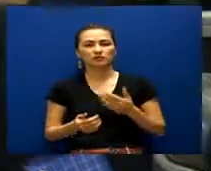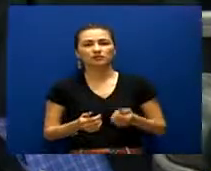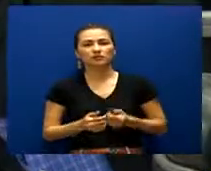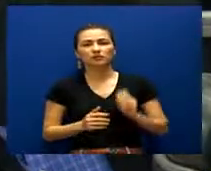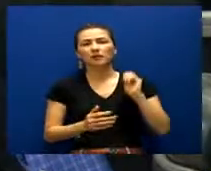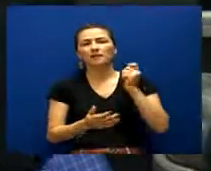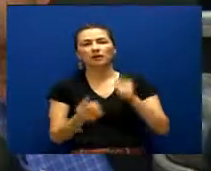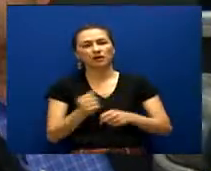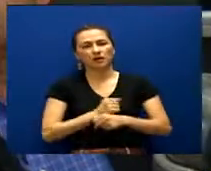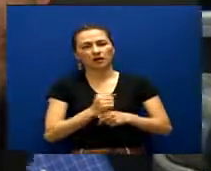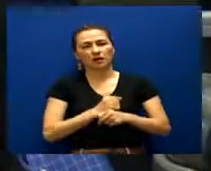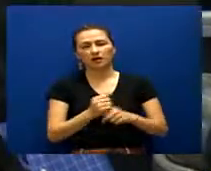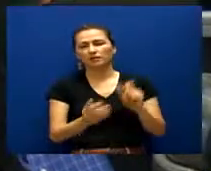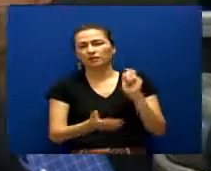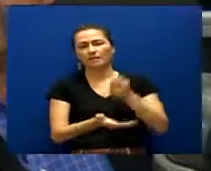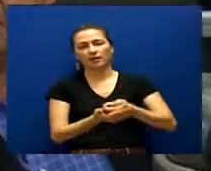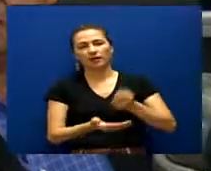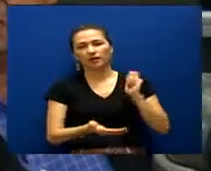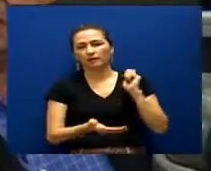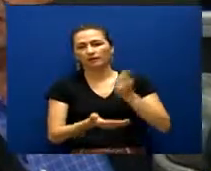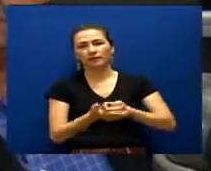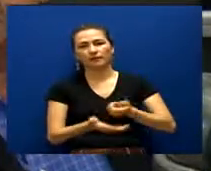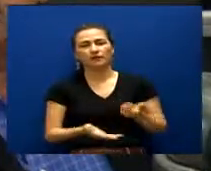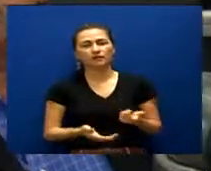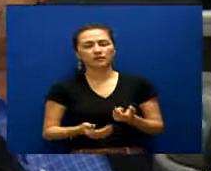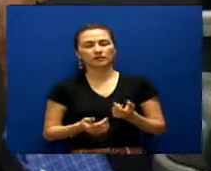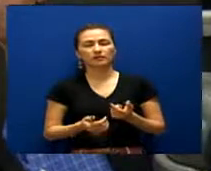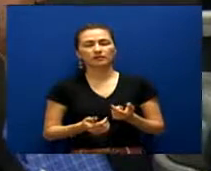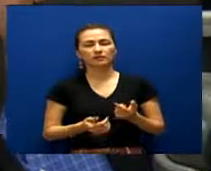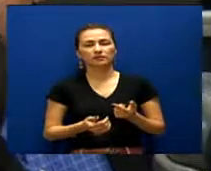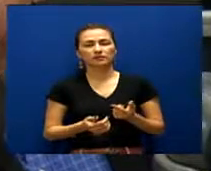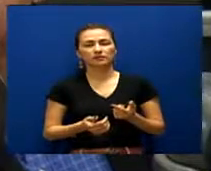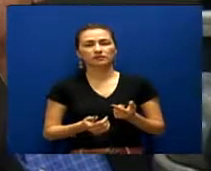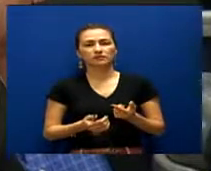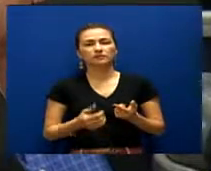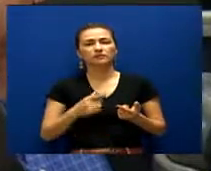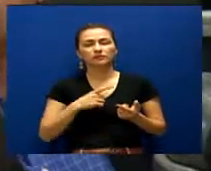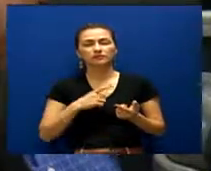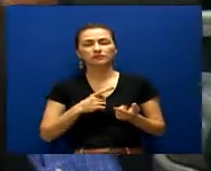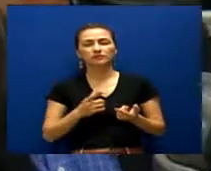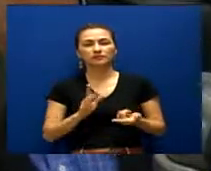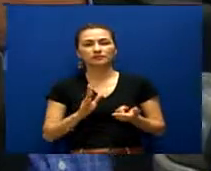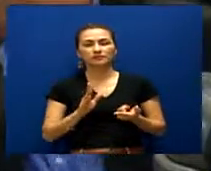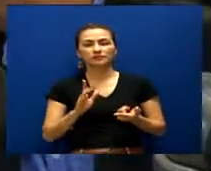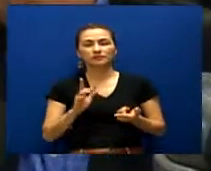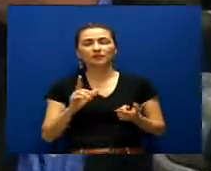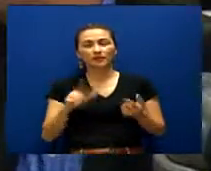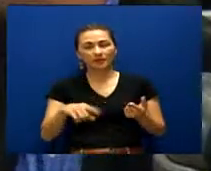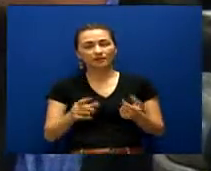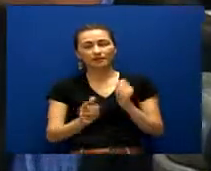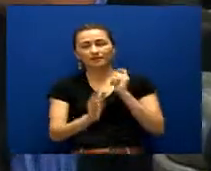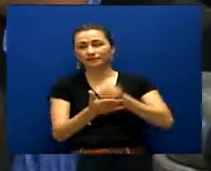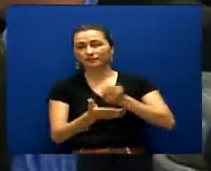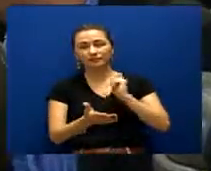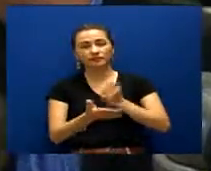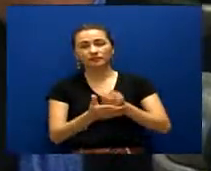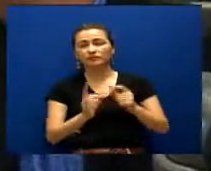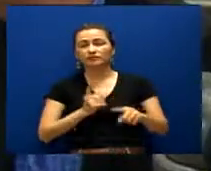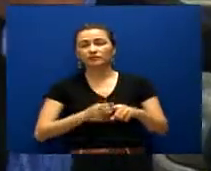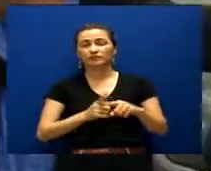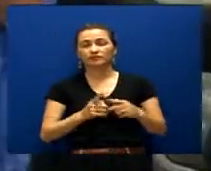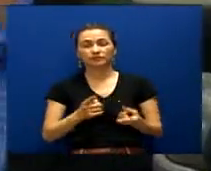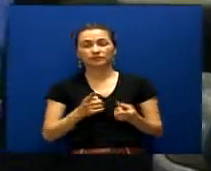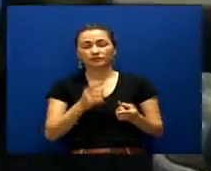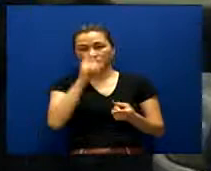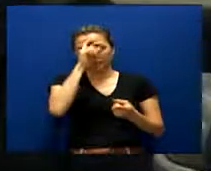pagaram durante anos e muitos anos, décadas aí, para poder ter um serviço mínimo de saúde, fazendo um sacrifício muito grande e acabaram